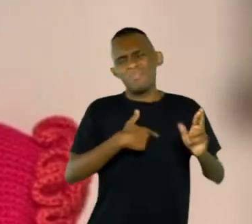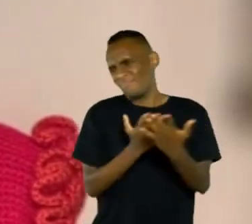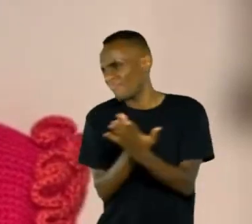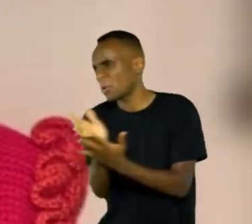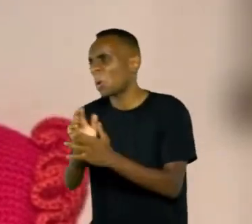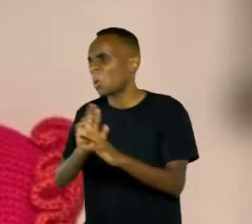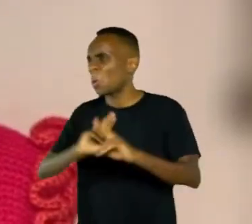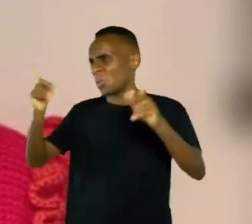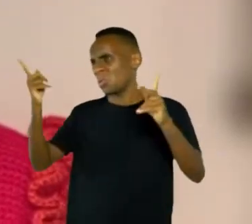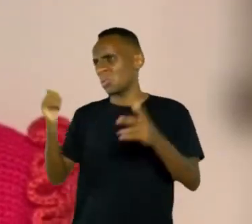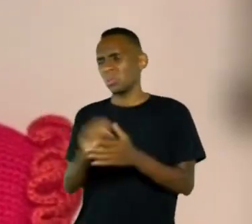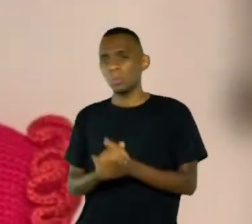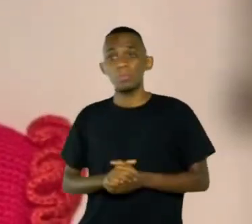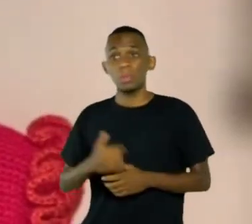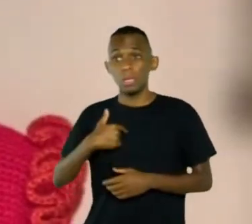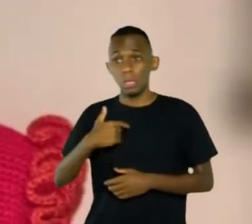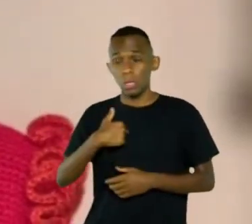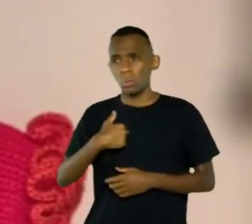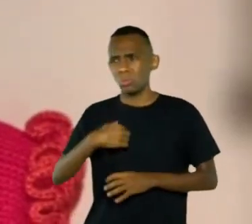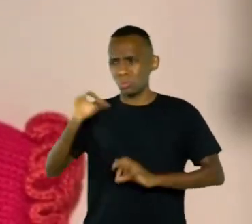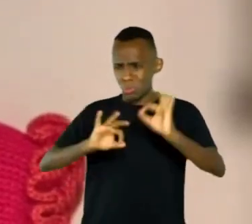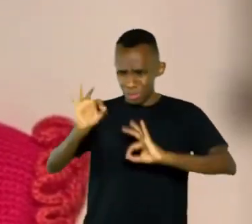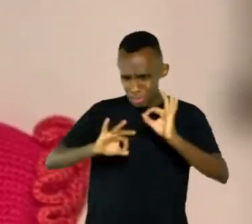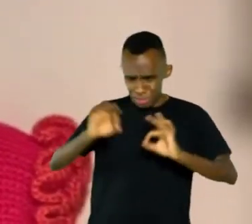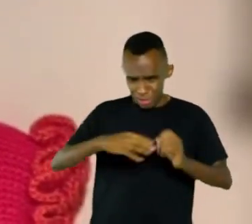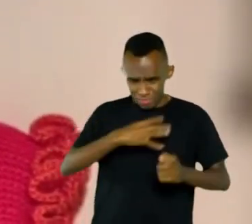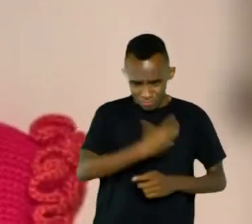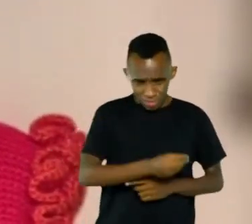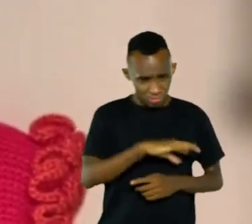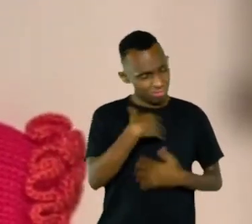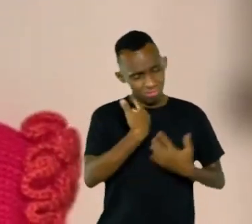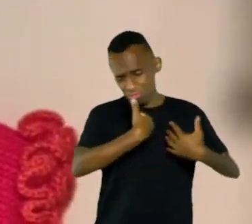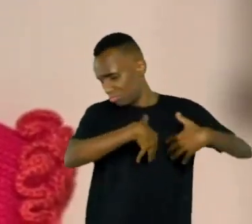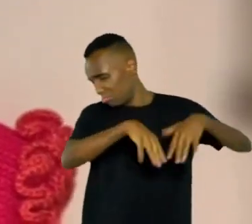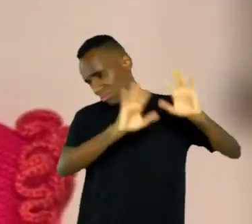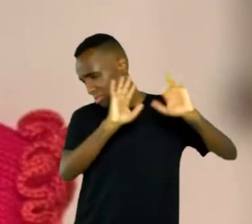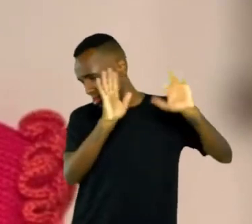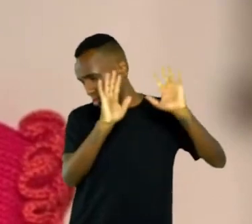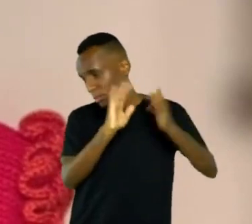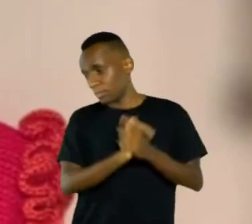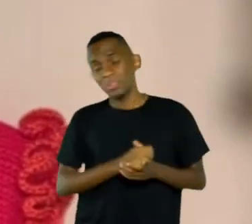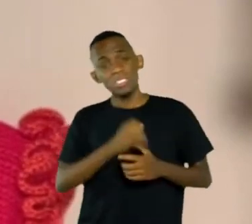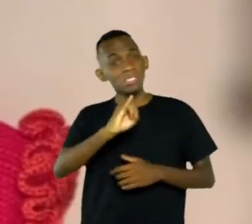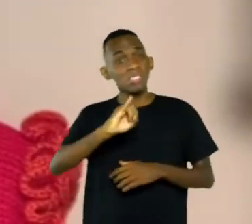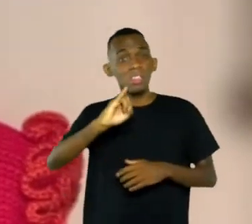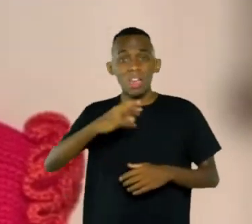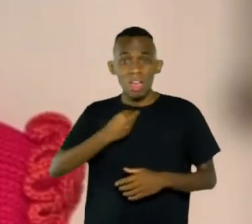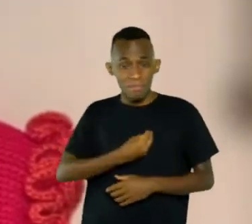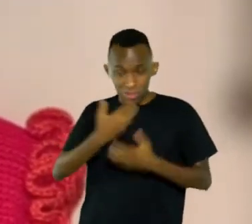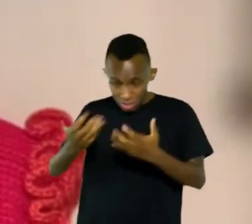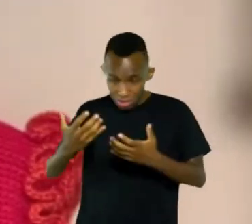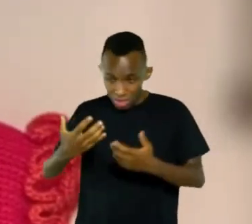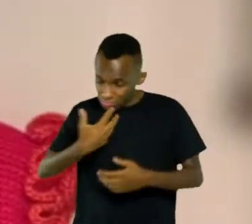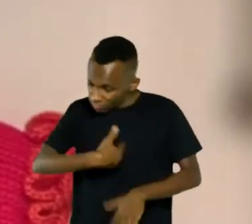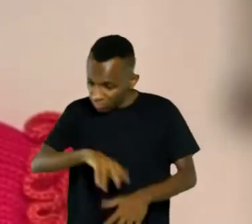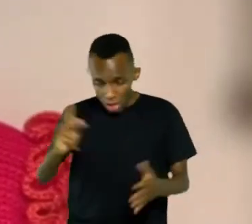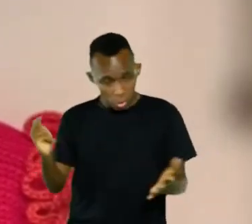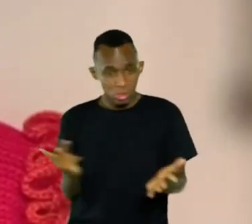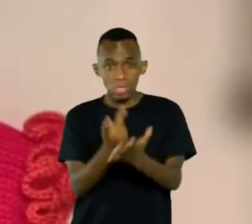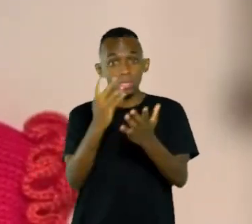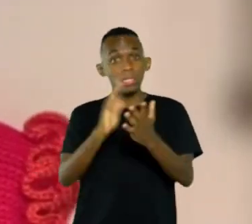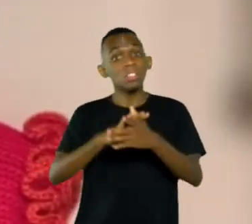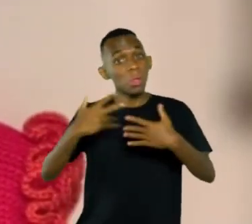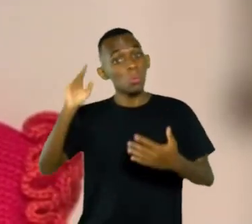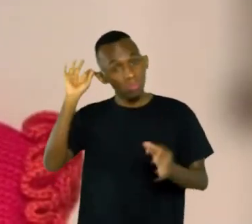mim mesma que nunca mais planejaria um filho, só engravidaria por obra do destino. E não é que deu certo?